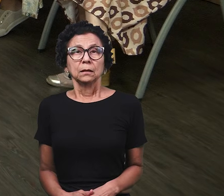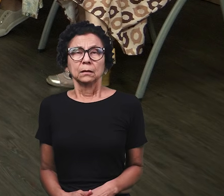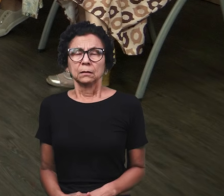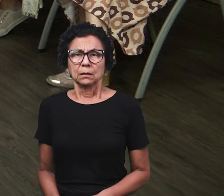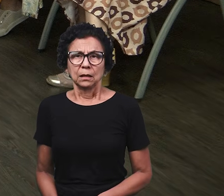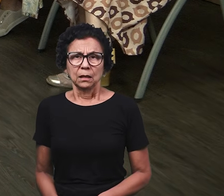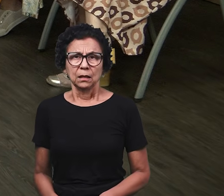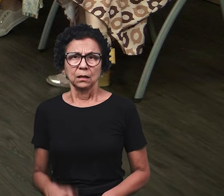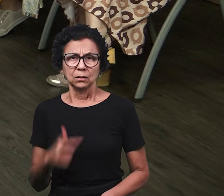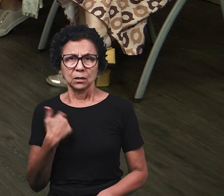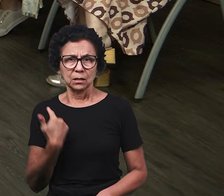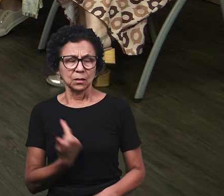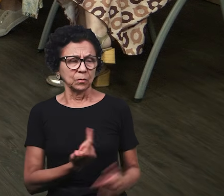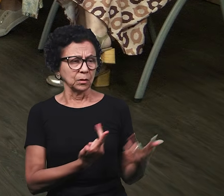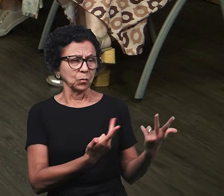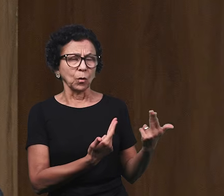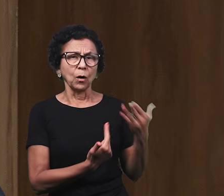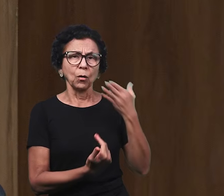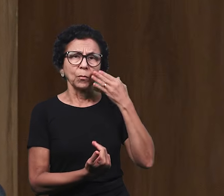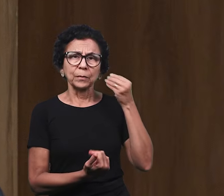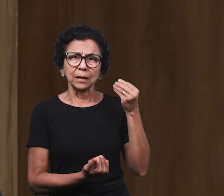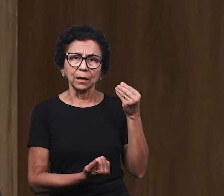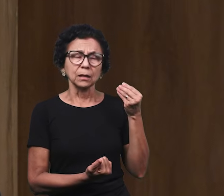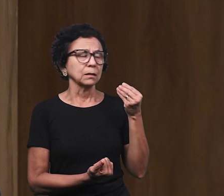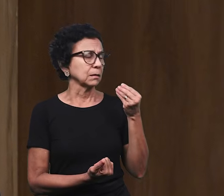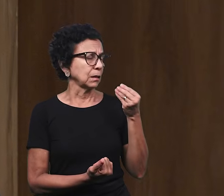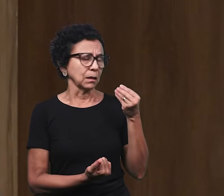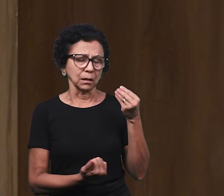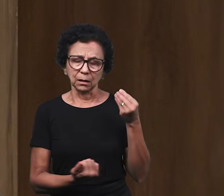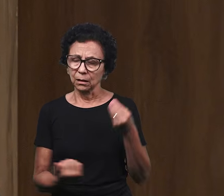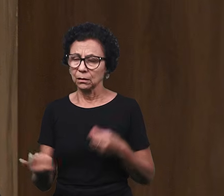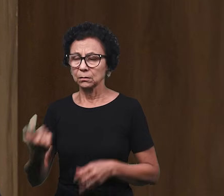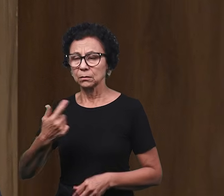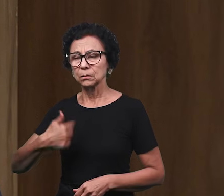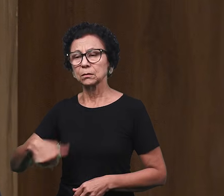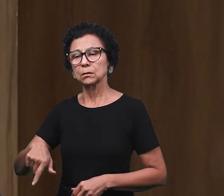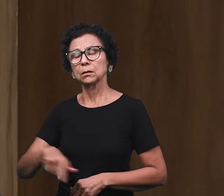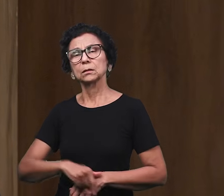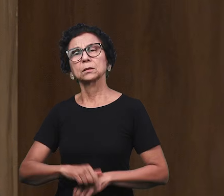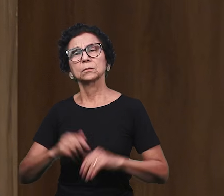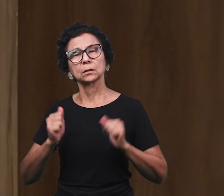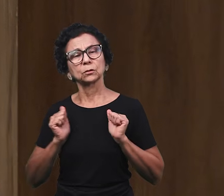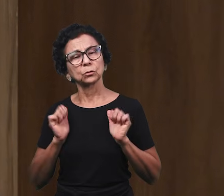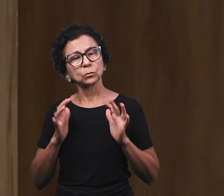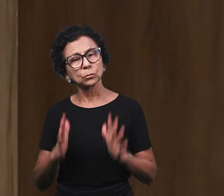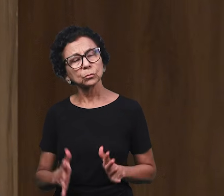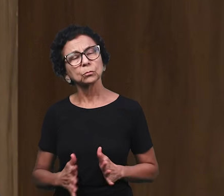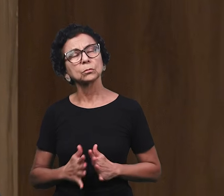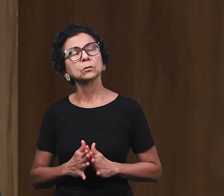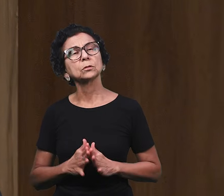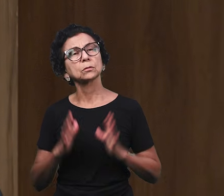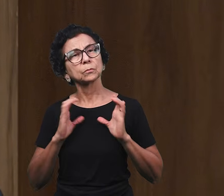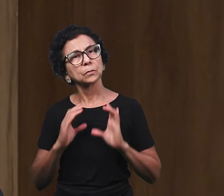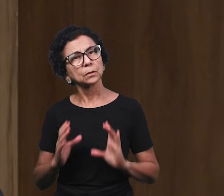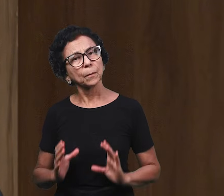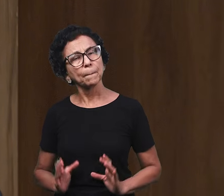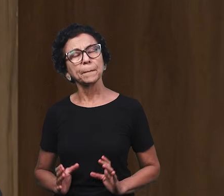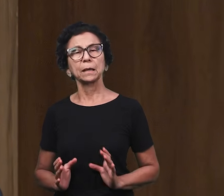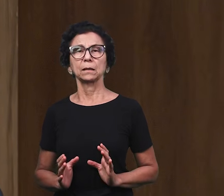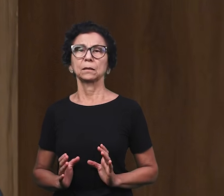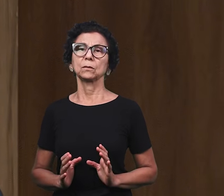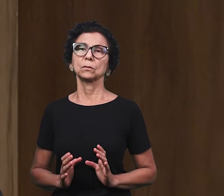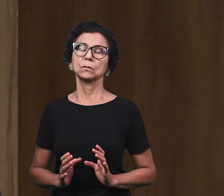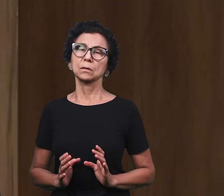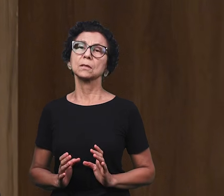mundo. Não, nós temos nossa forma de agir, a nossa forma de proceder. Nós somos cheios do Espírito Santo,